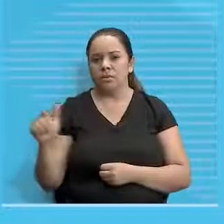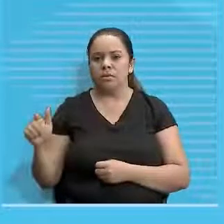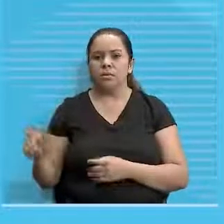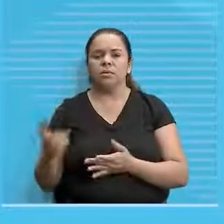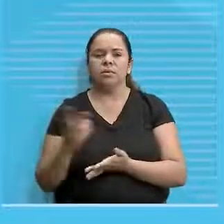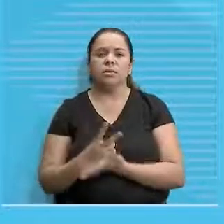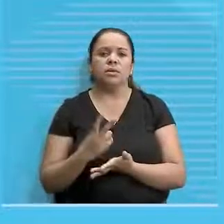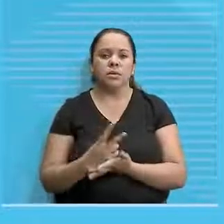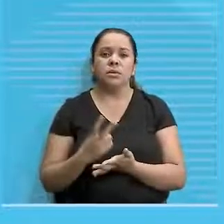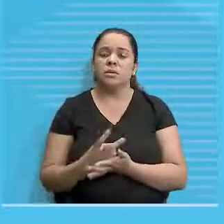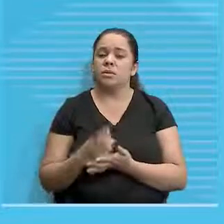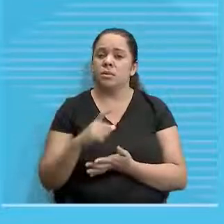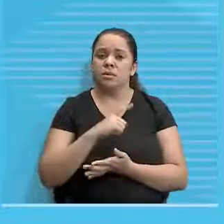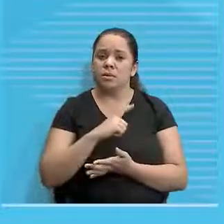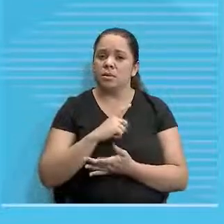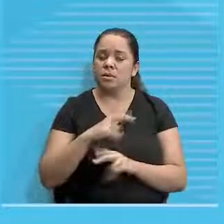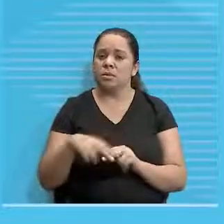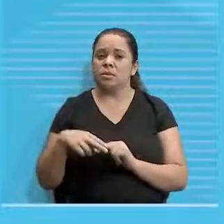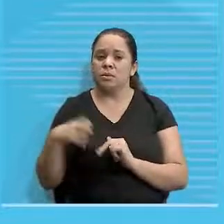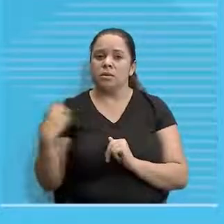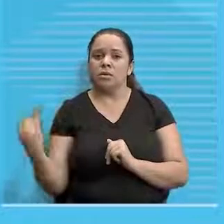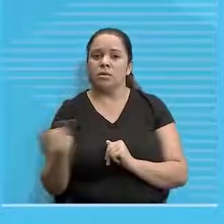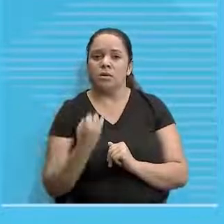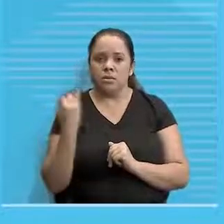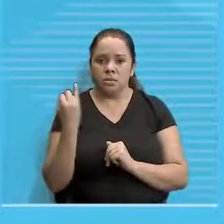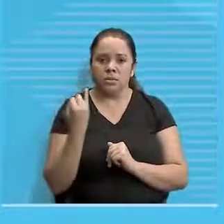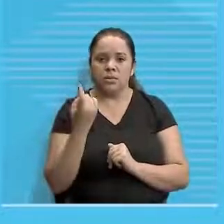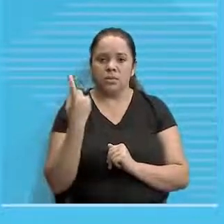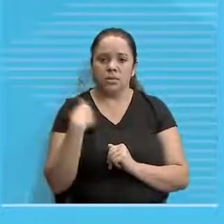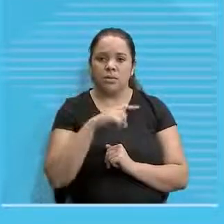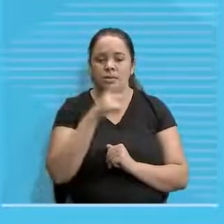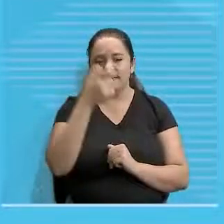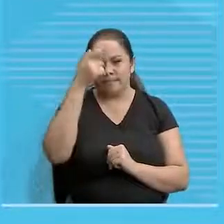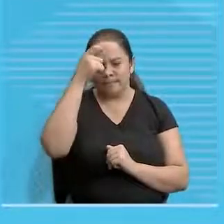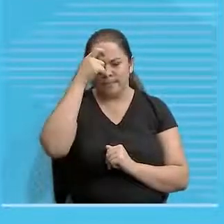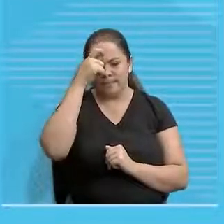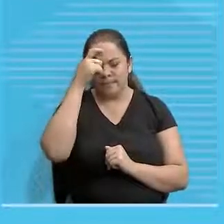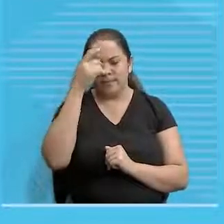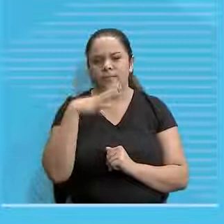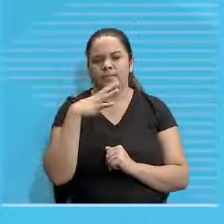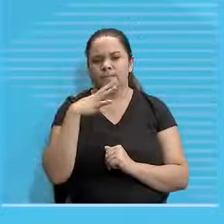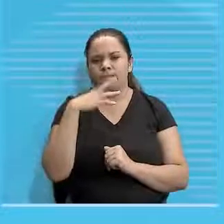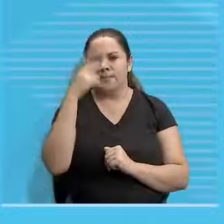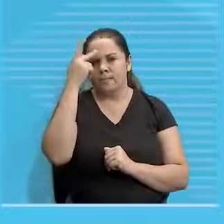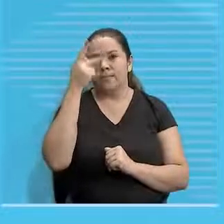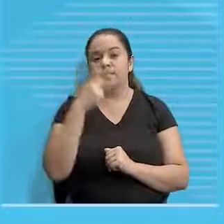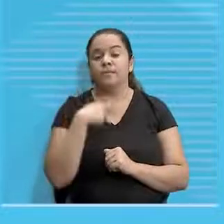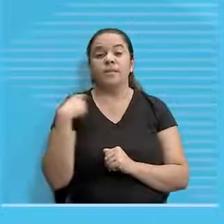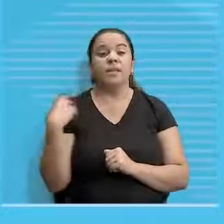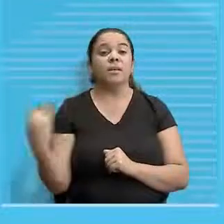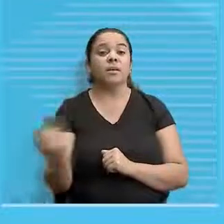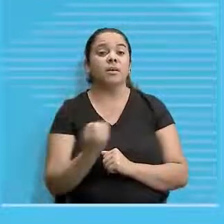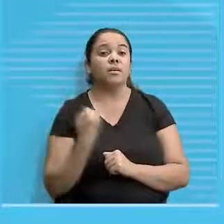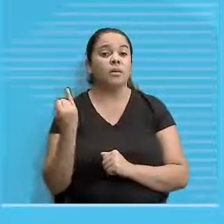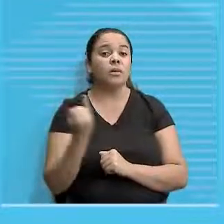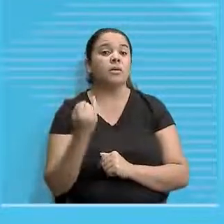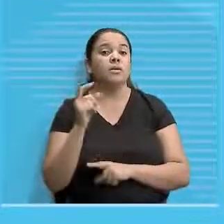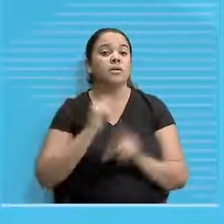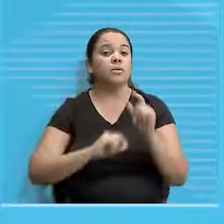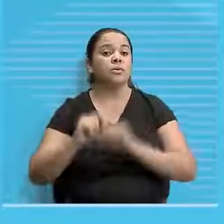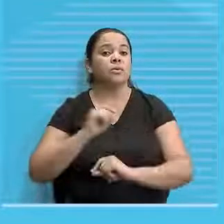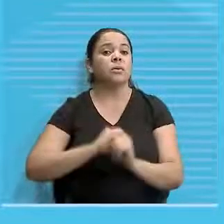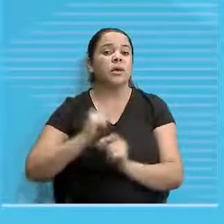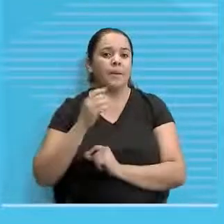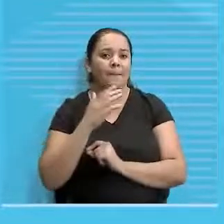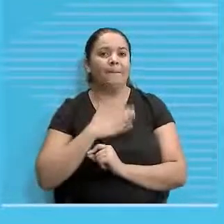importante que a gente consiga, de fato, se concentrar na gente, no que é importante para a gente,